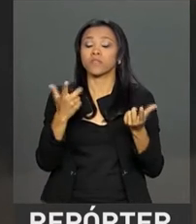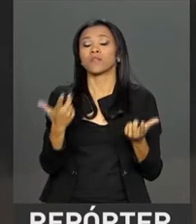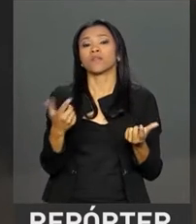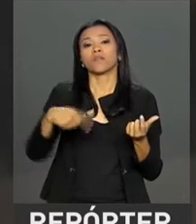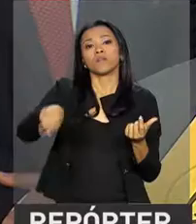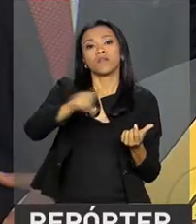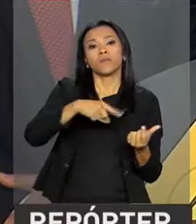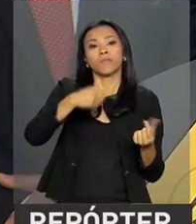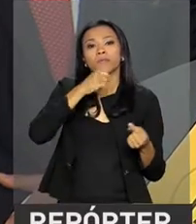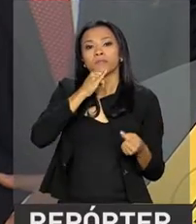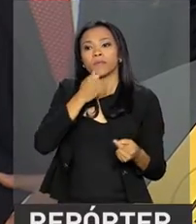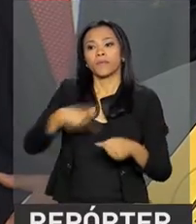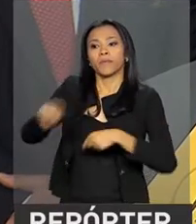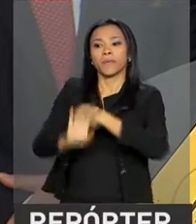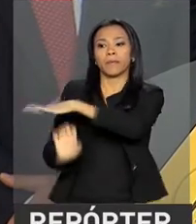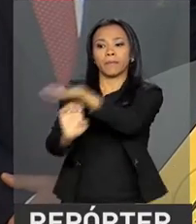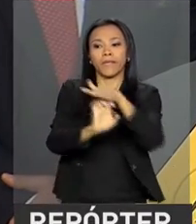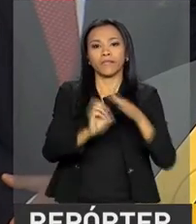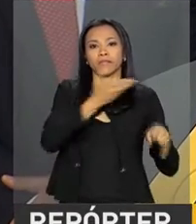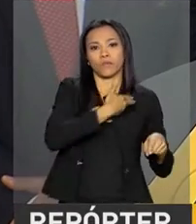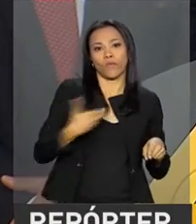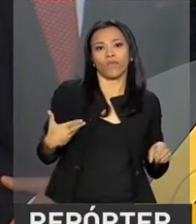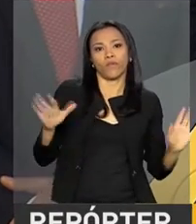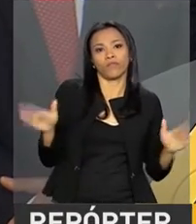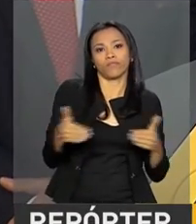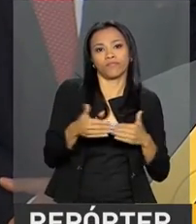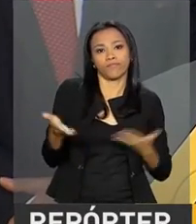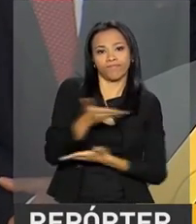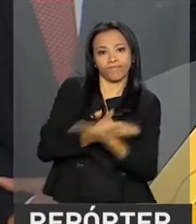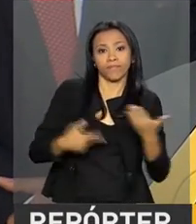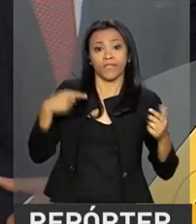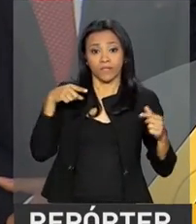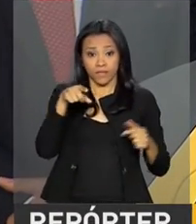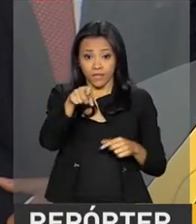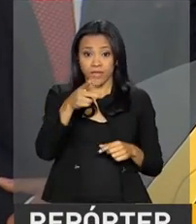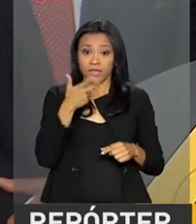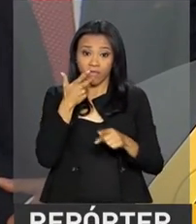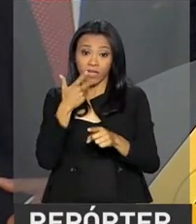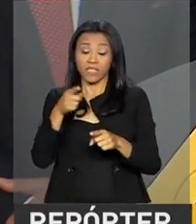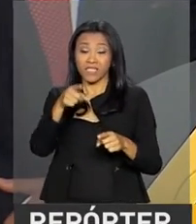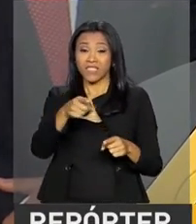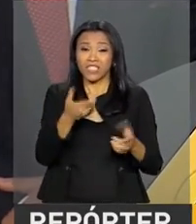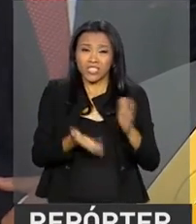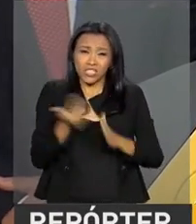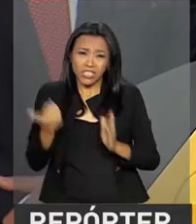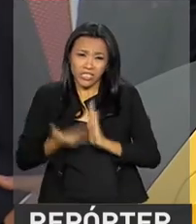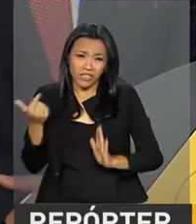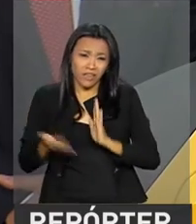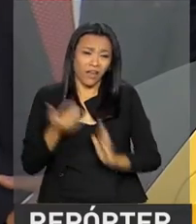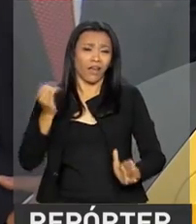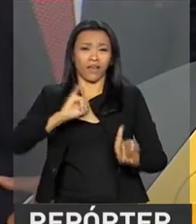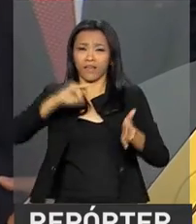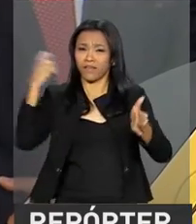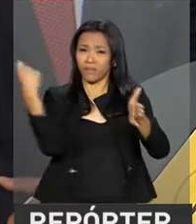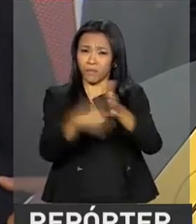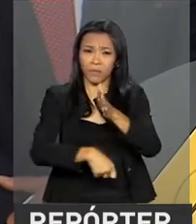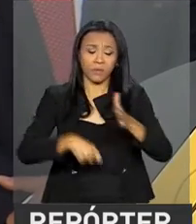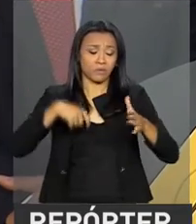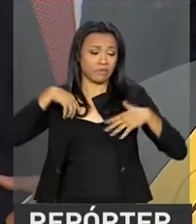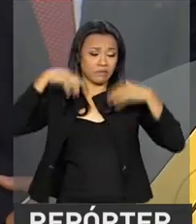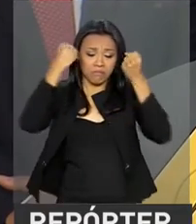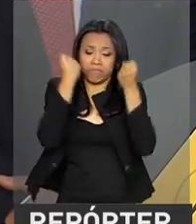órgãos públicos. Isso reduz custos e desonera as empresas de uma série de cargas acessórias que nos